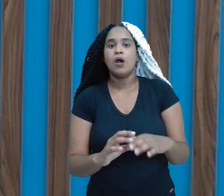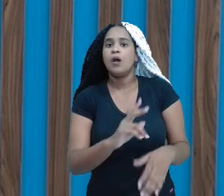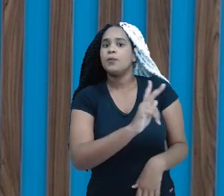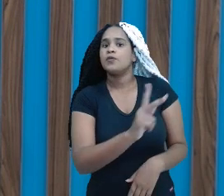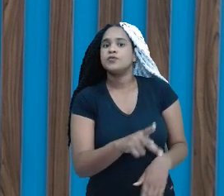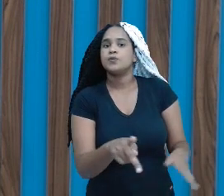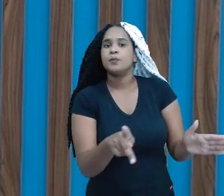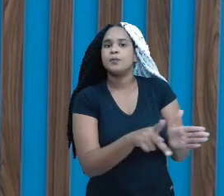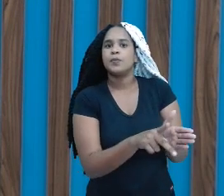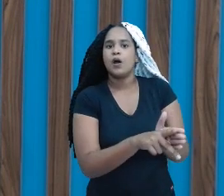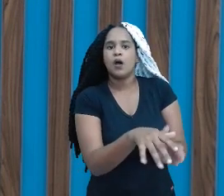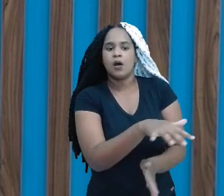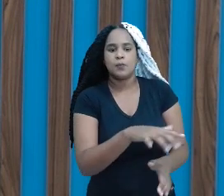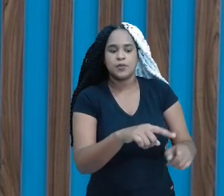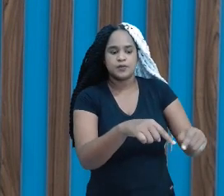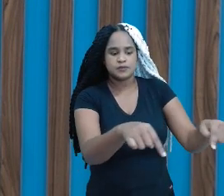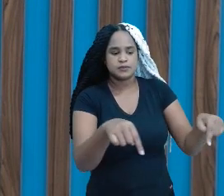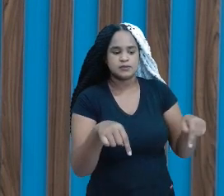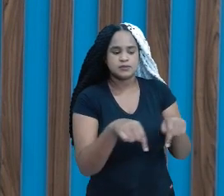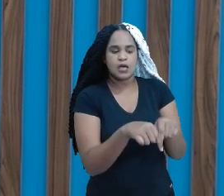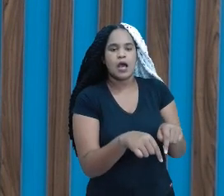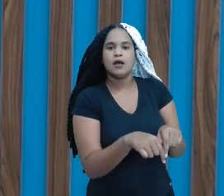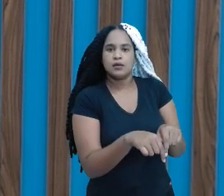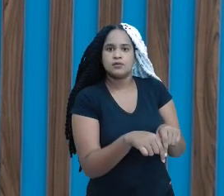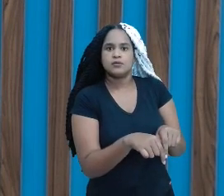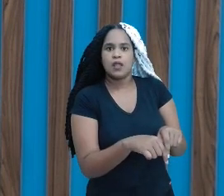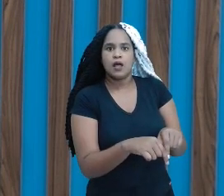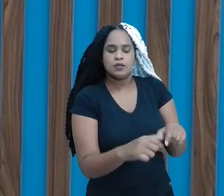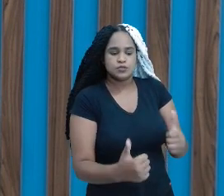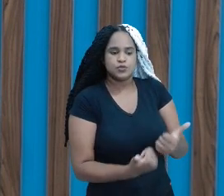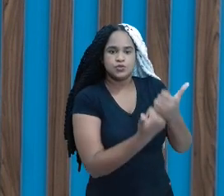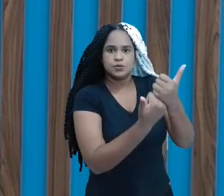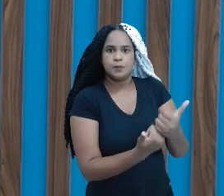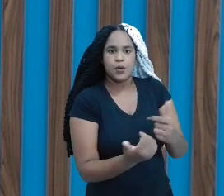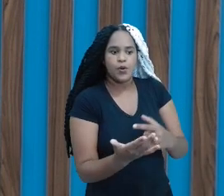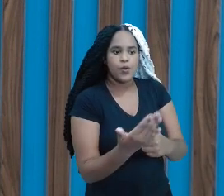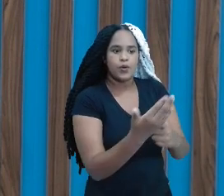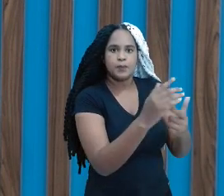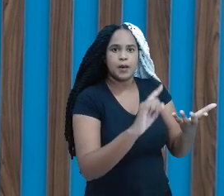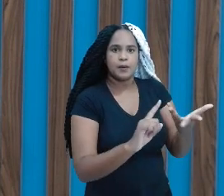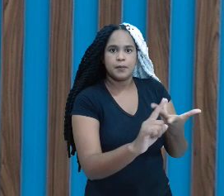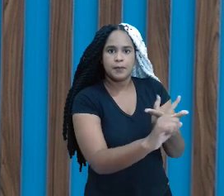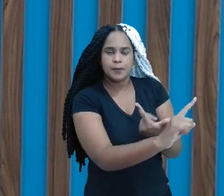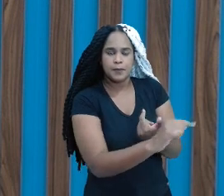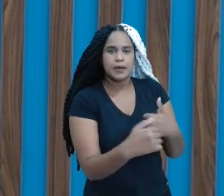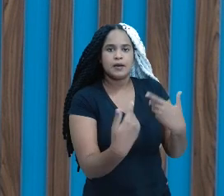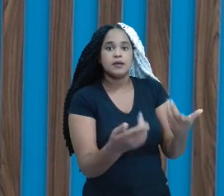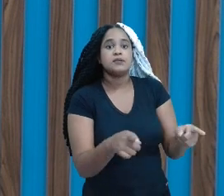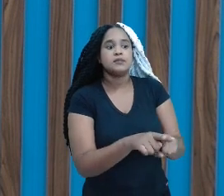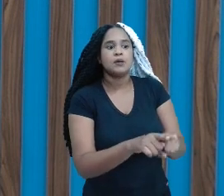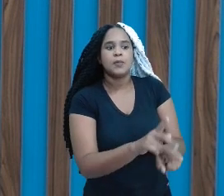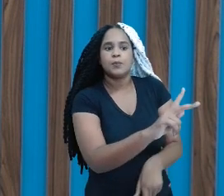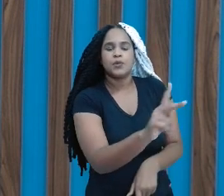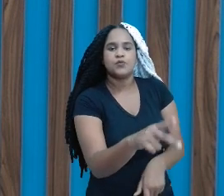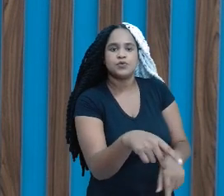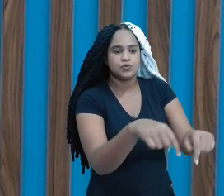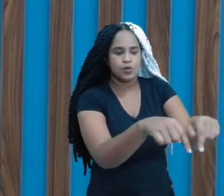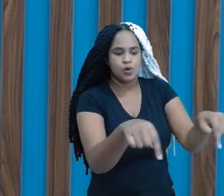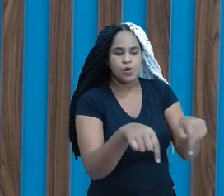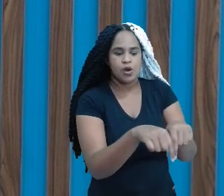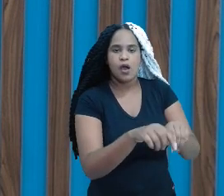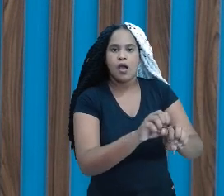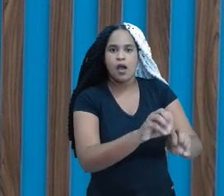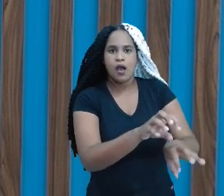faz o atendimento individualizado, né? Como essa comunicação com o professor que está na sala regular, precisa ser